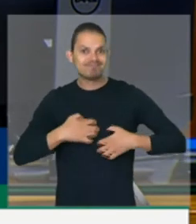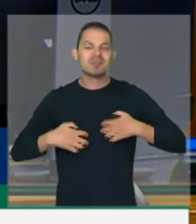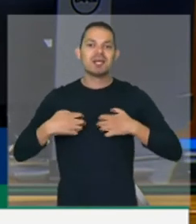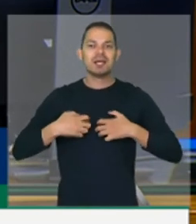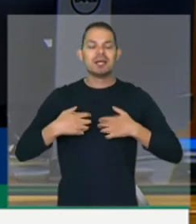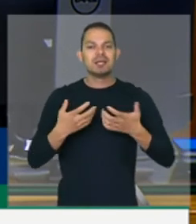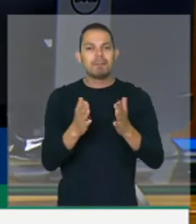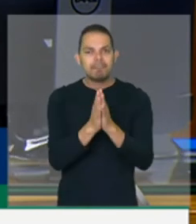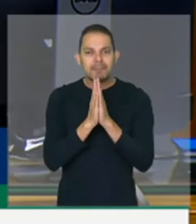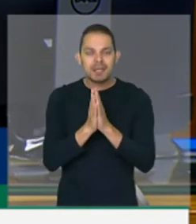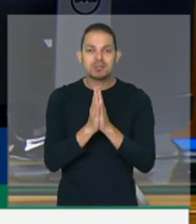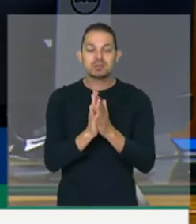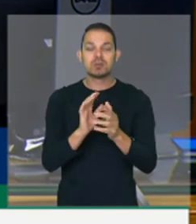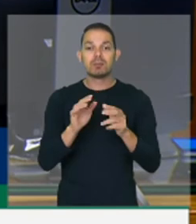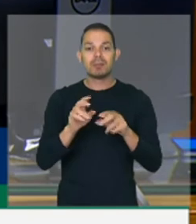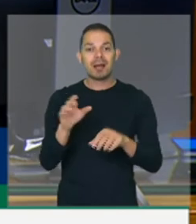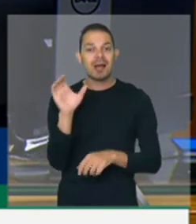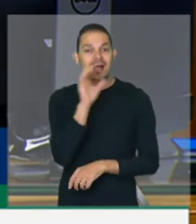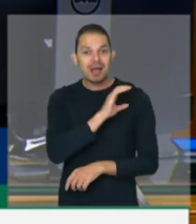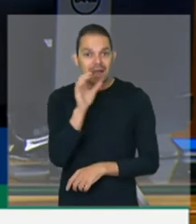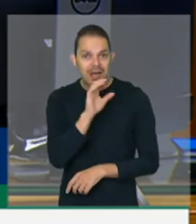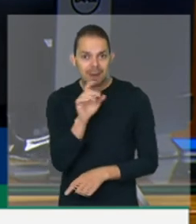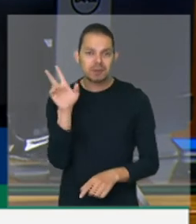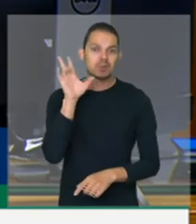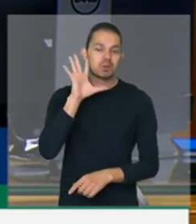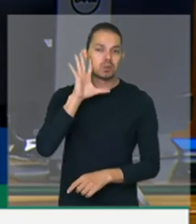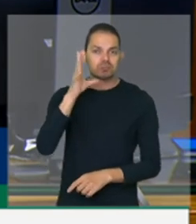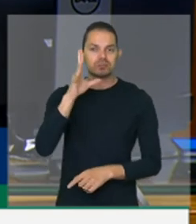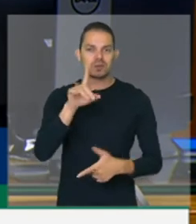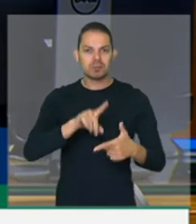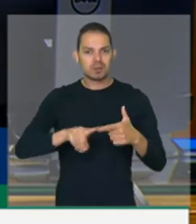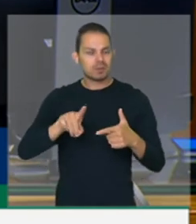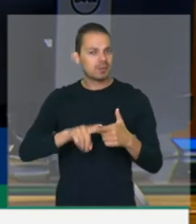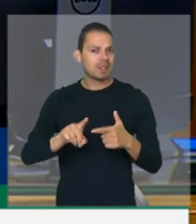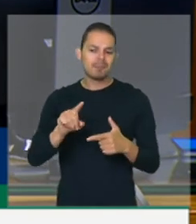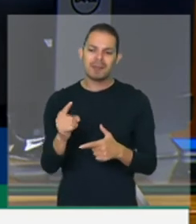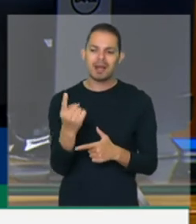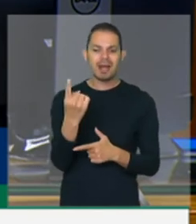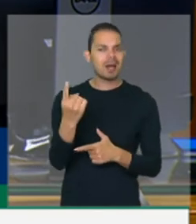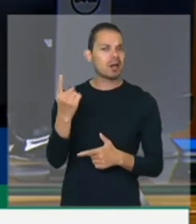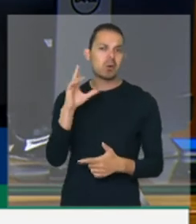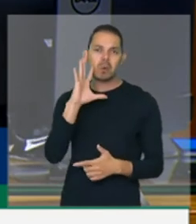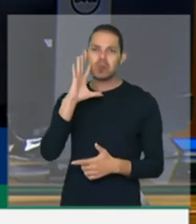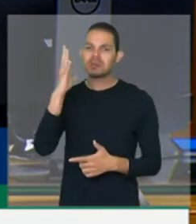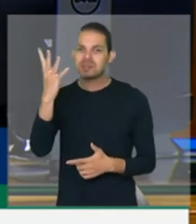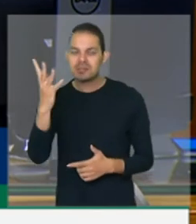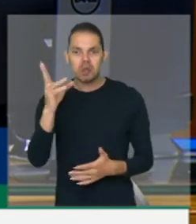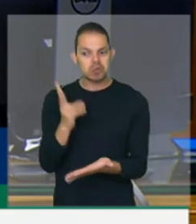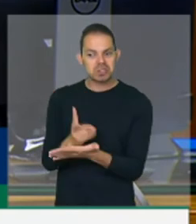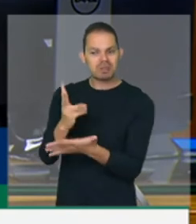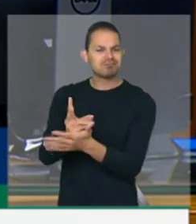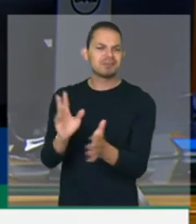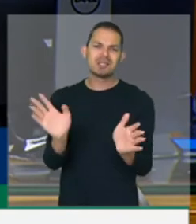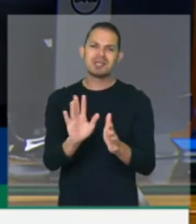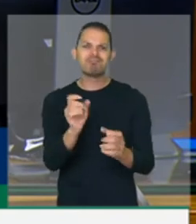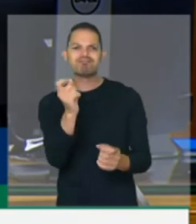o quanto antes este impasse, que é pontual, um ponto fora da curva, como já